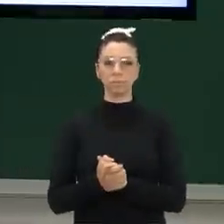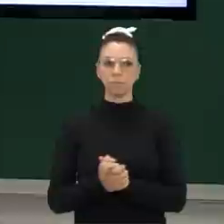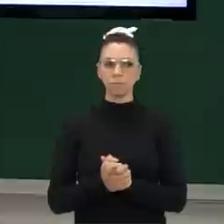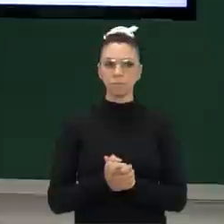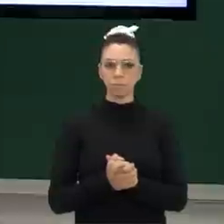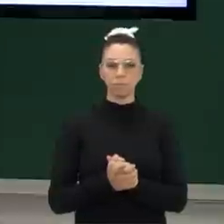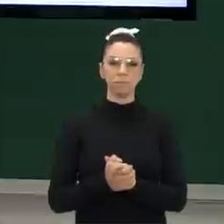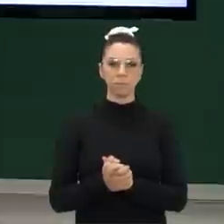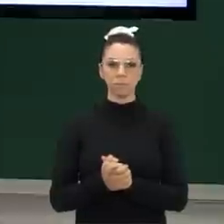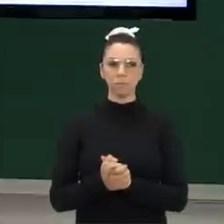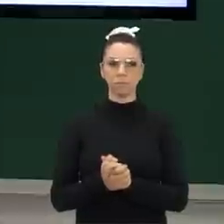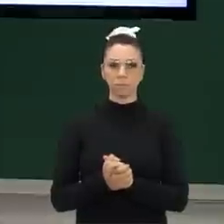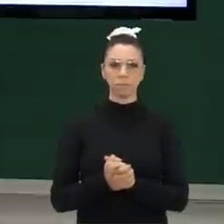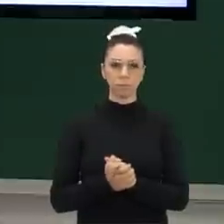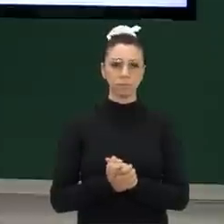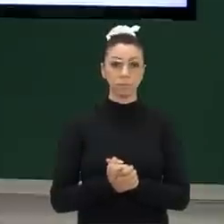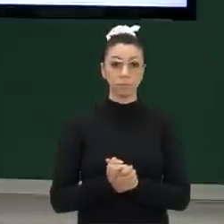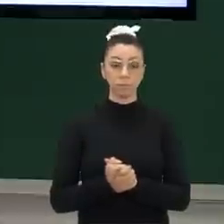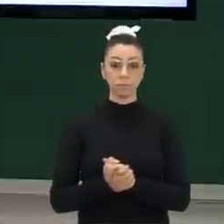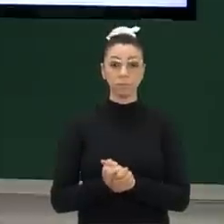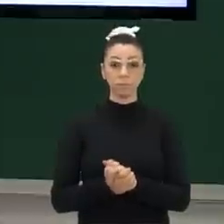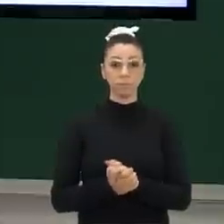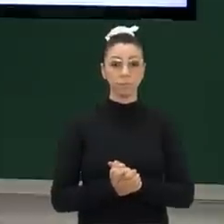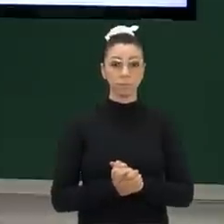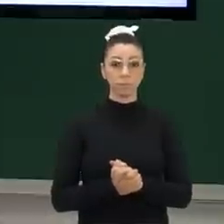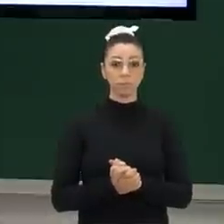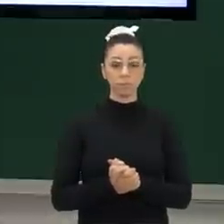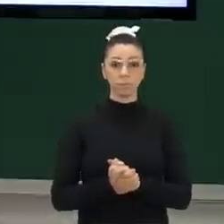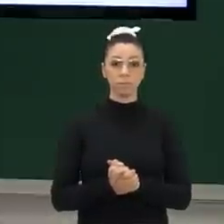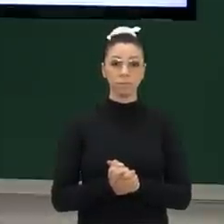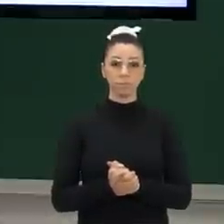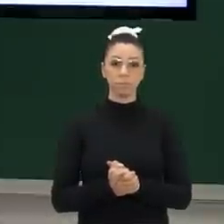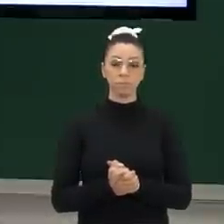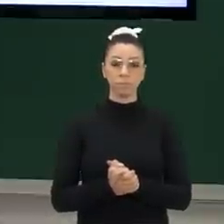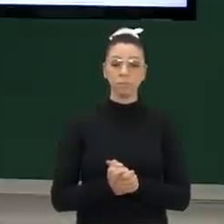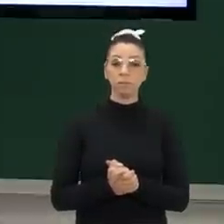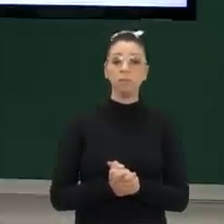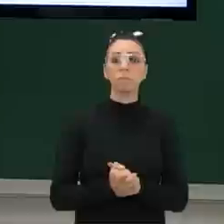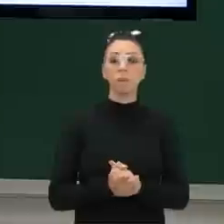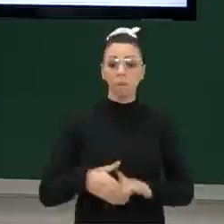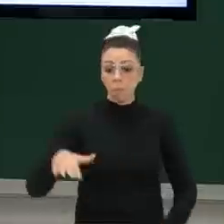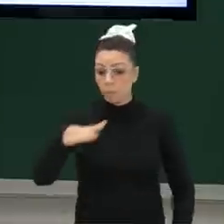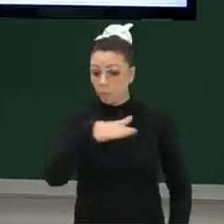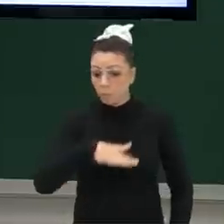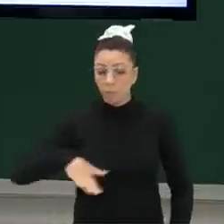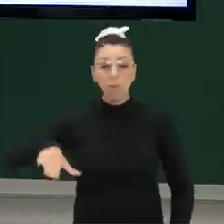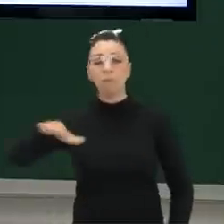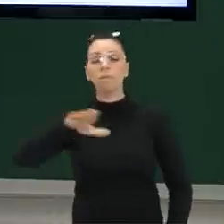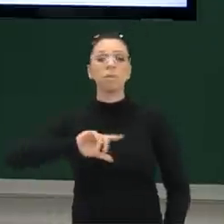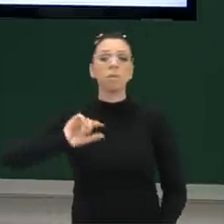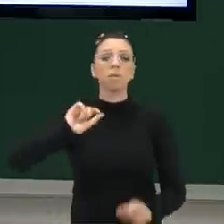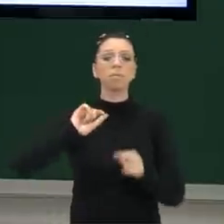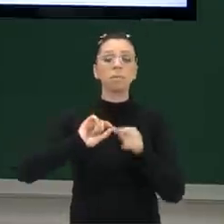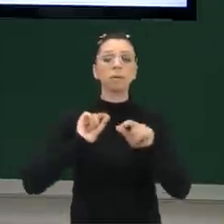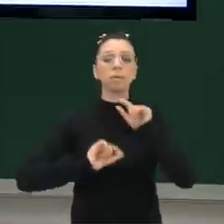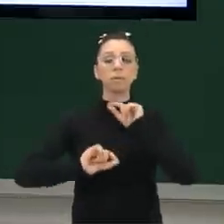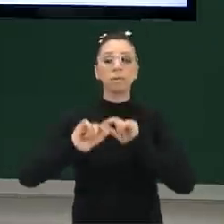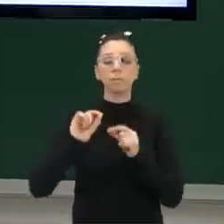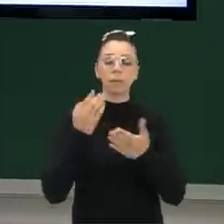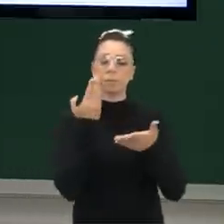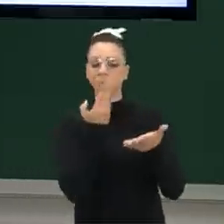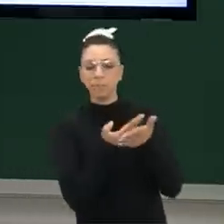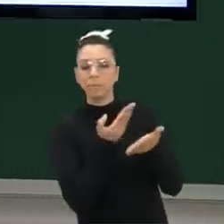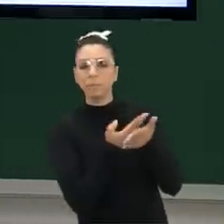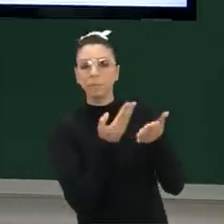room ou um home office, né? Fazer um espaço agora lá em cima para poder